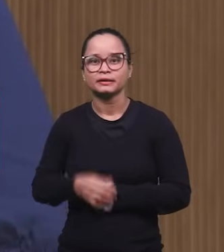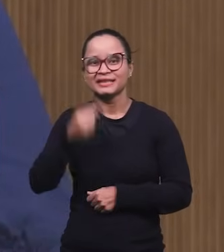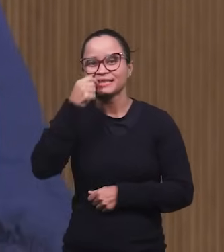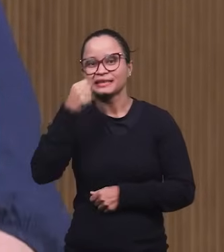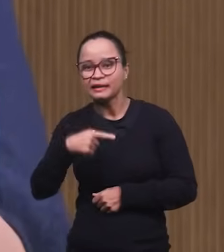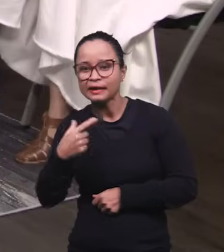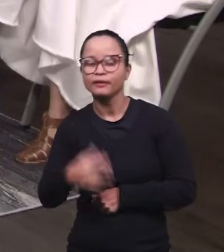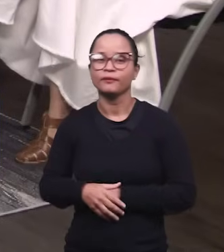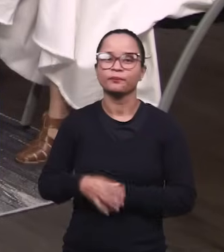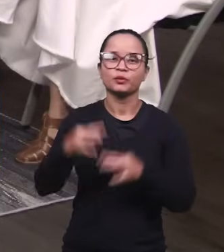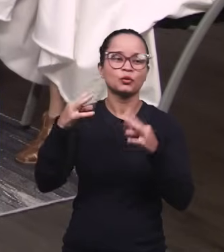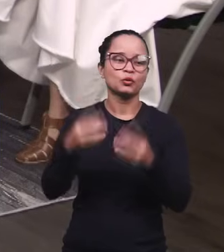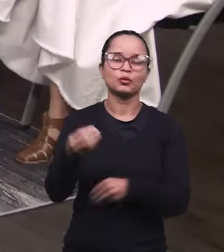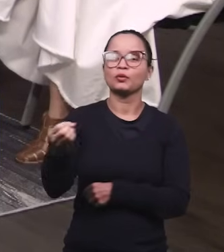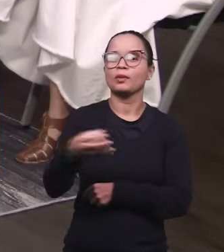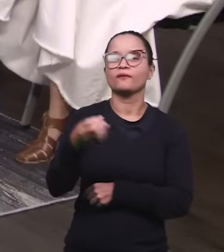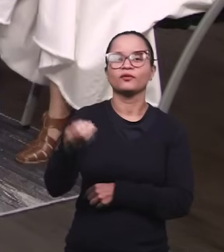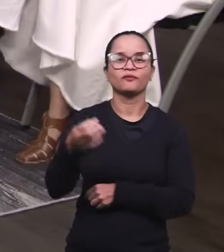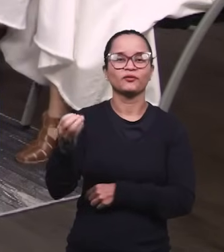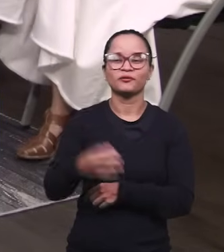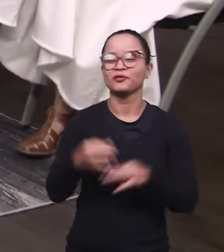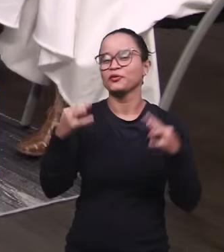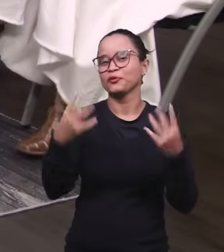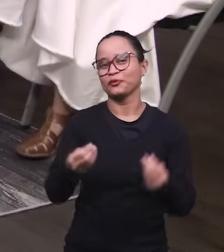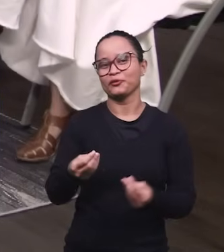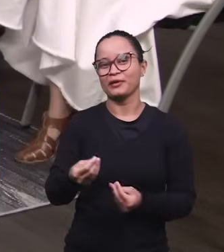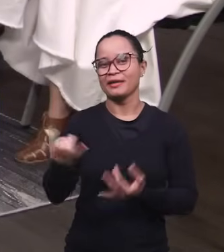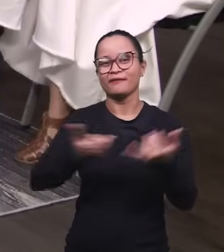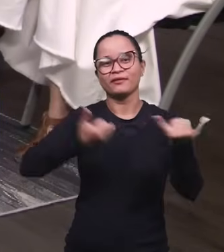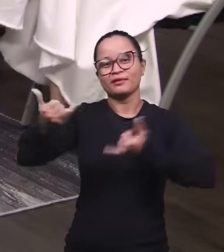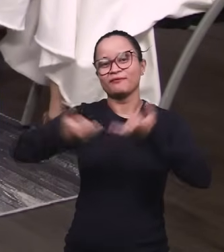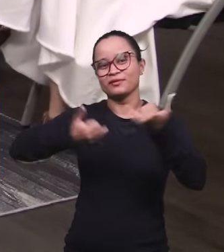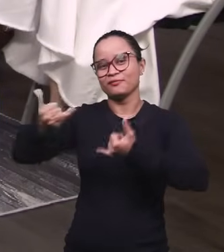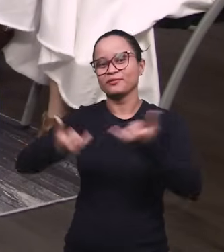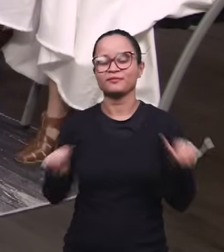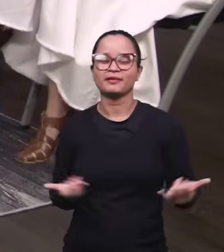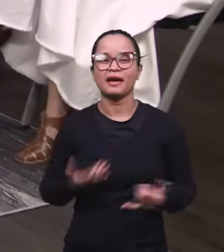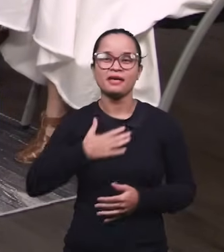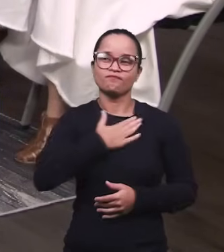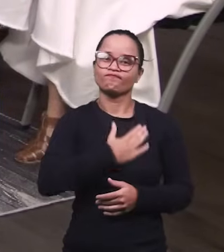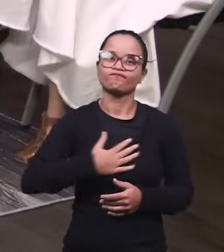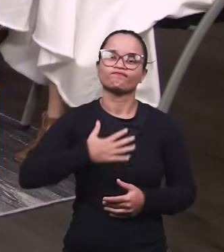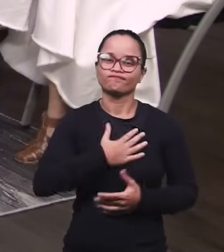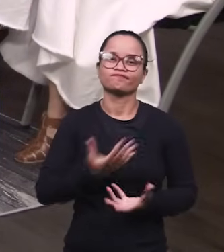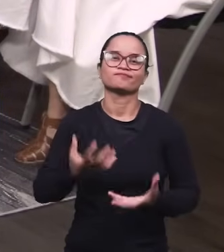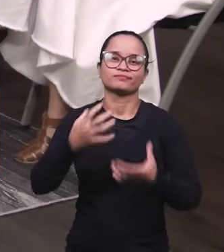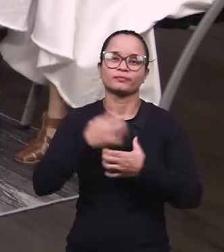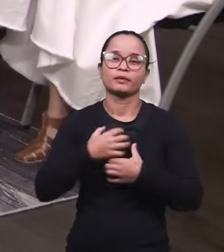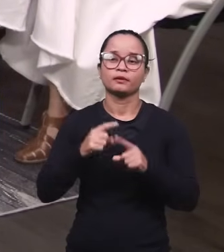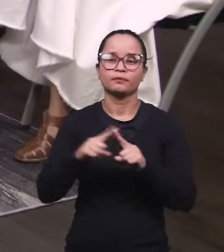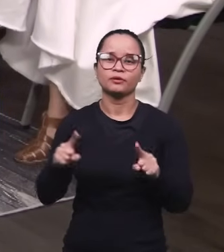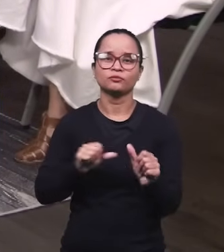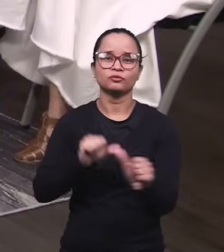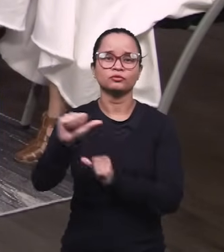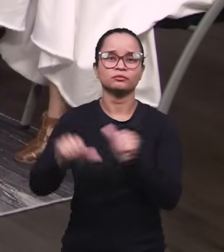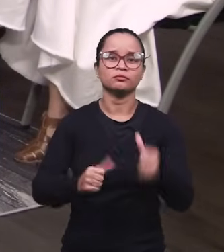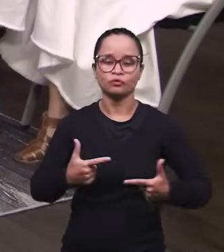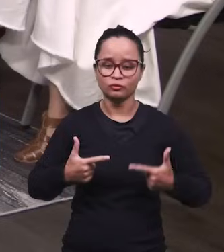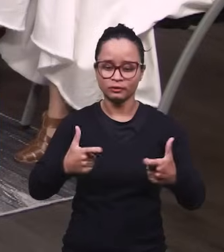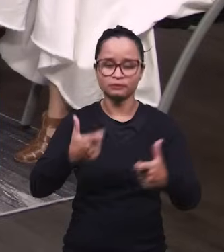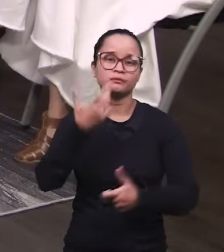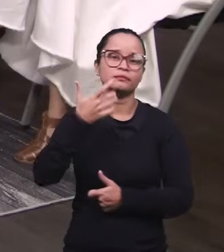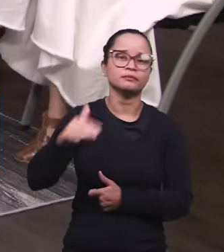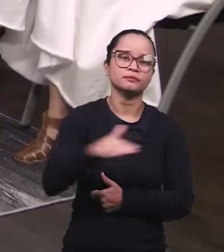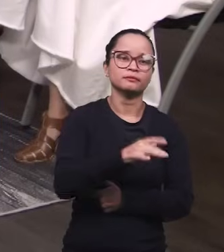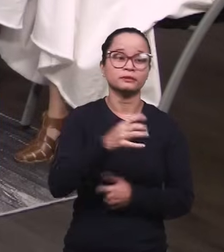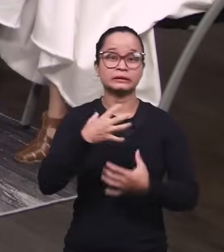tia, meu ralado. Cada dia é uma novidade, tudo, né? Eles contam, assim, é uma coisa muito gostosa, muito prazeroso. Virou um cenário de guerra, as crianças todas